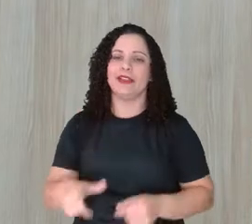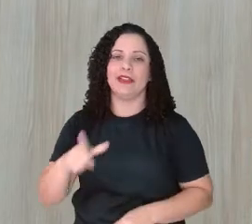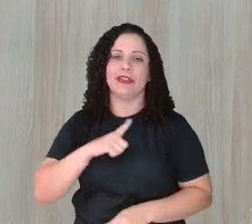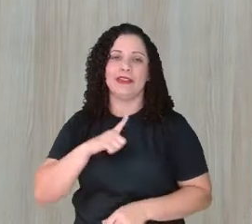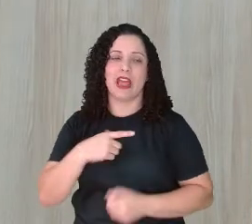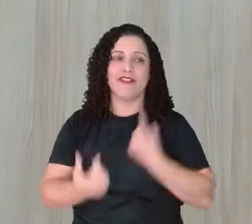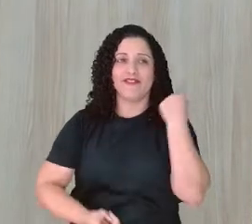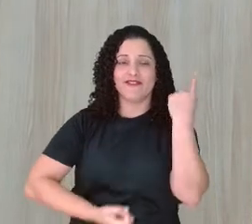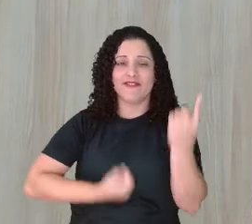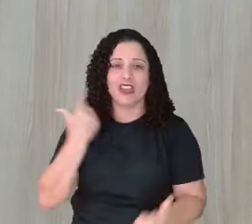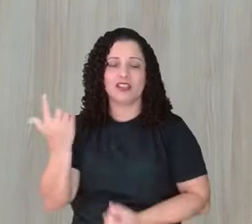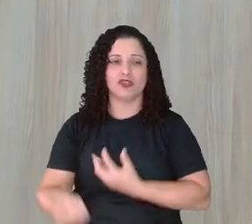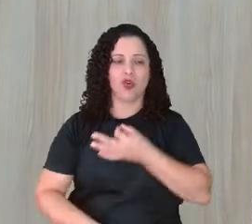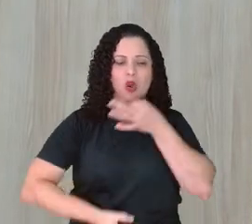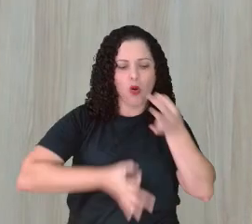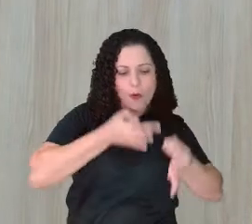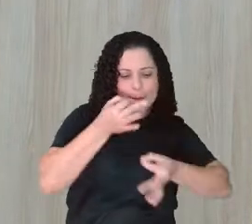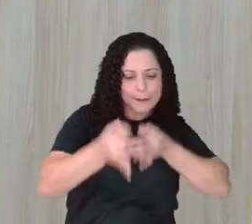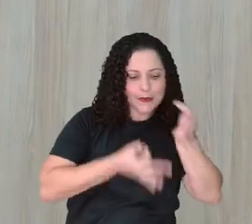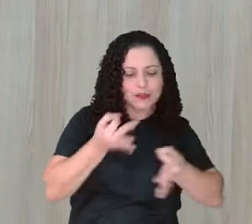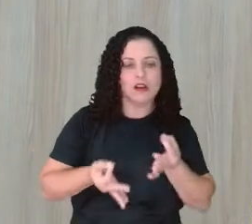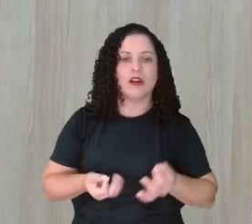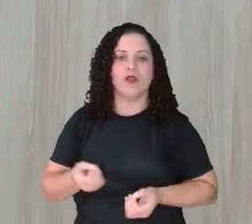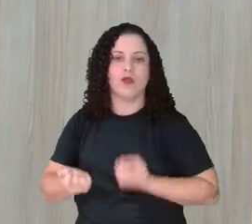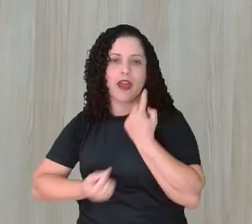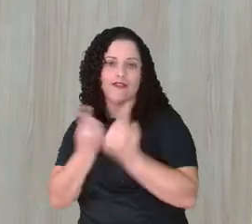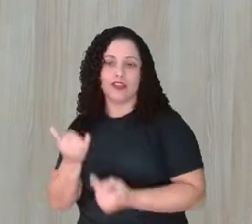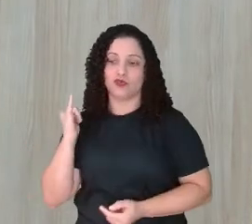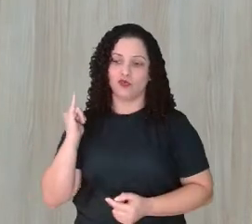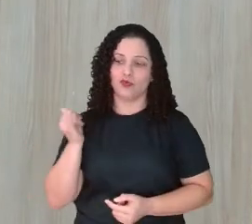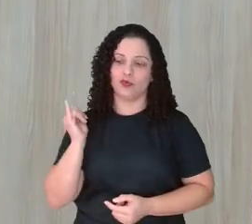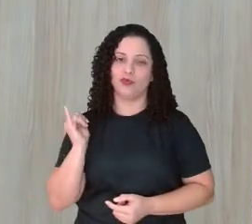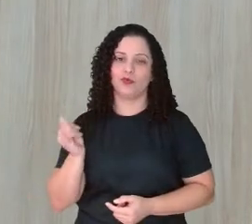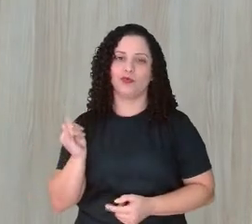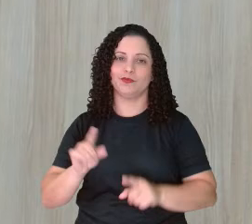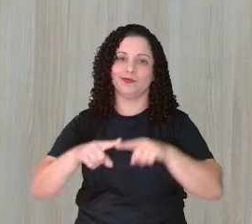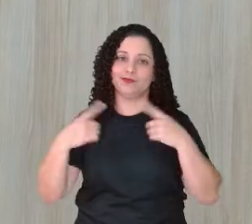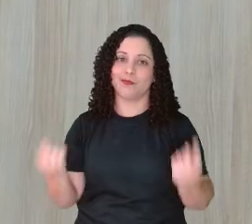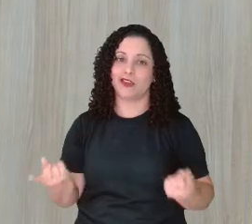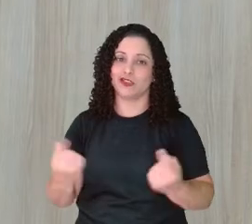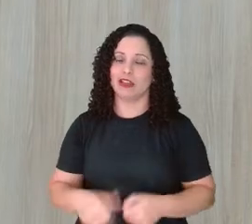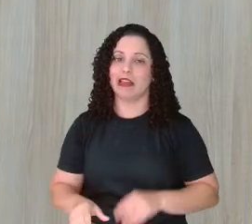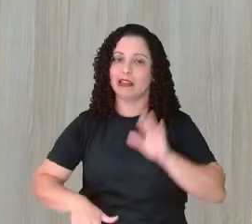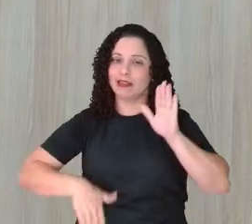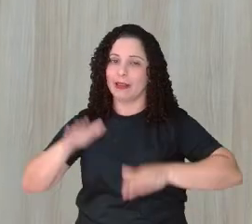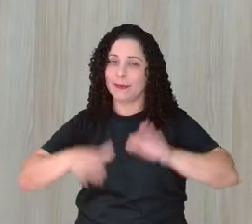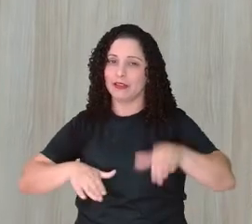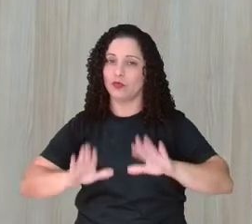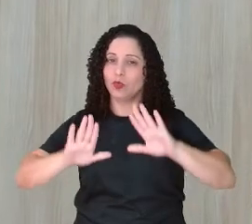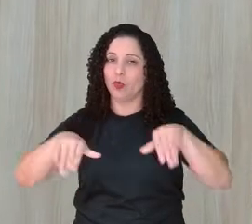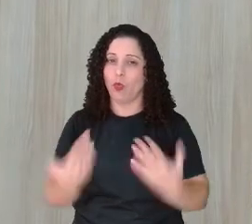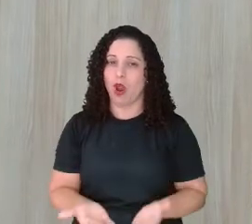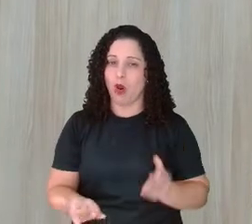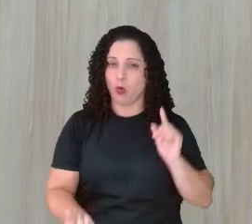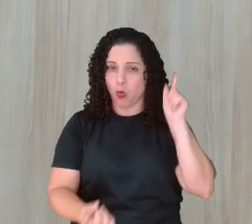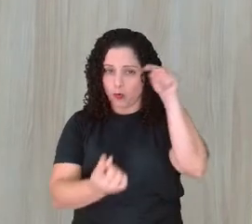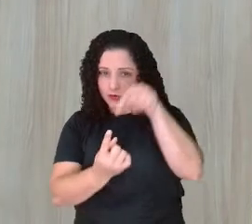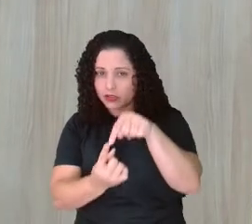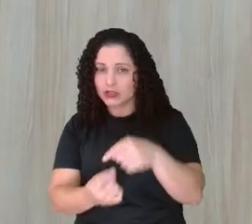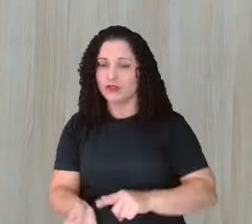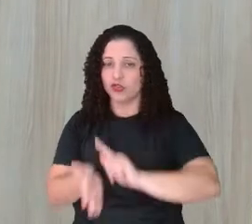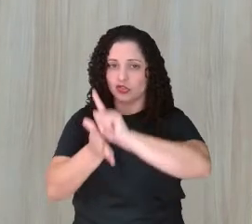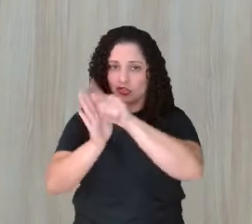tipo argumentativo, mas dependendo da intenção do gênero, há um